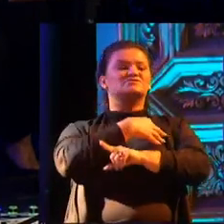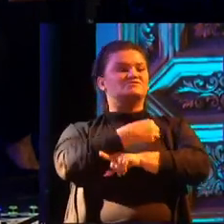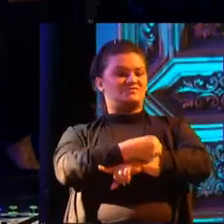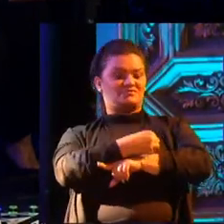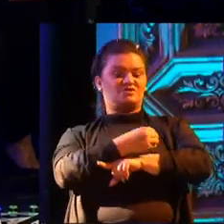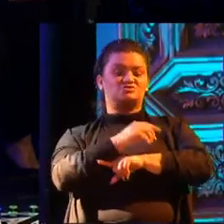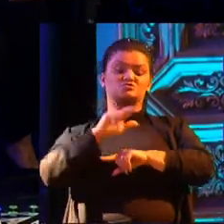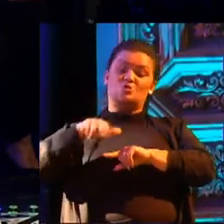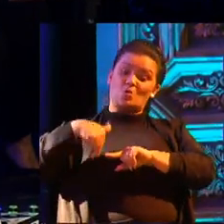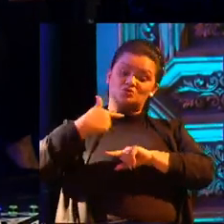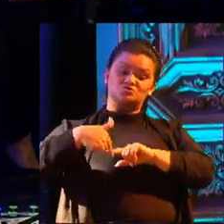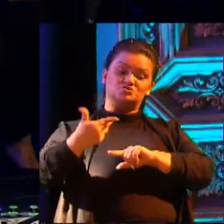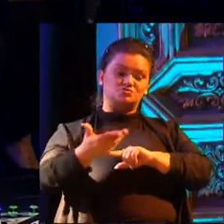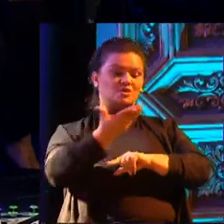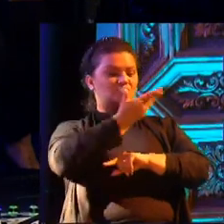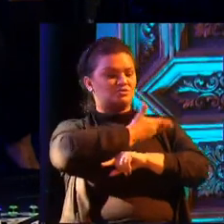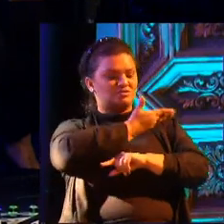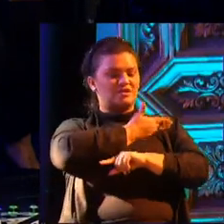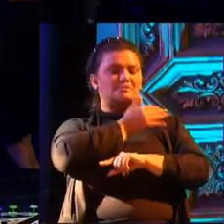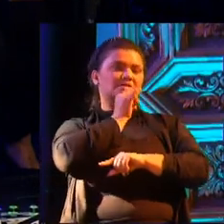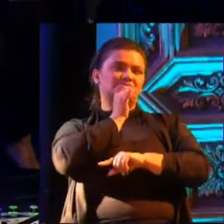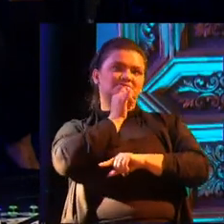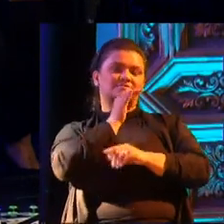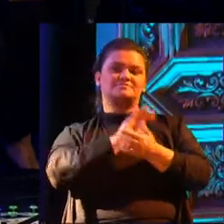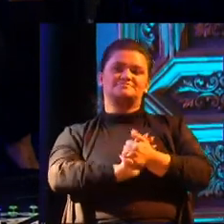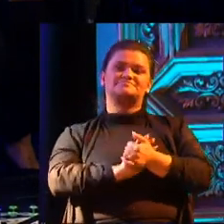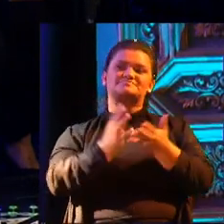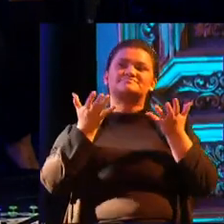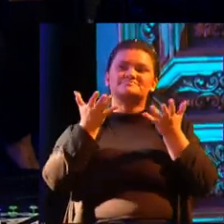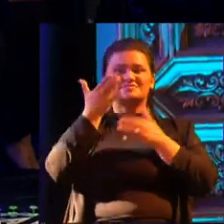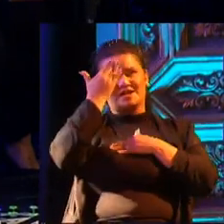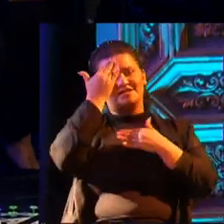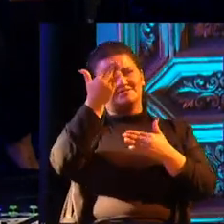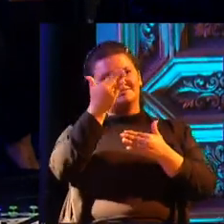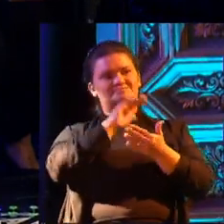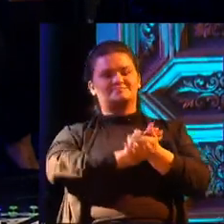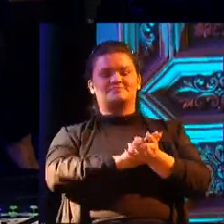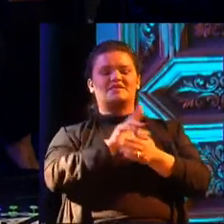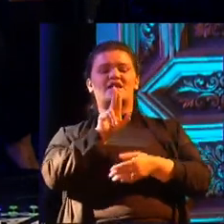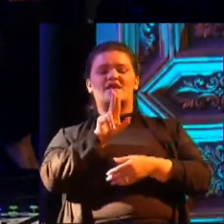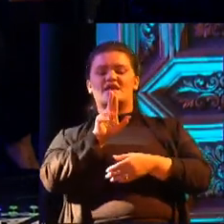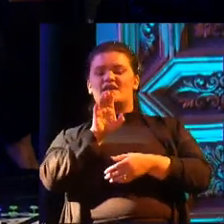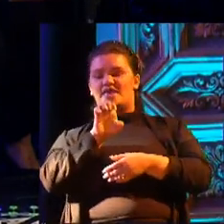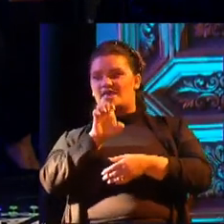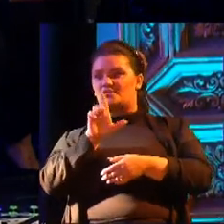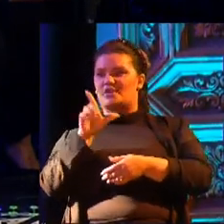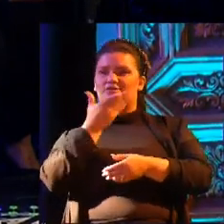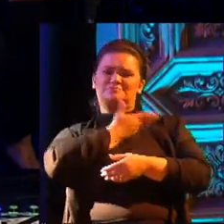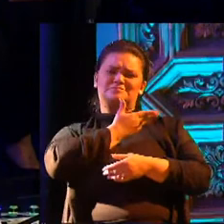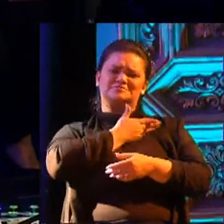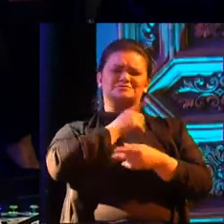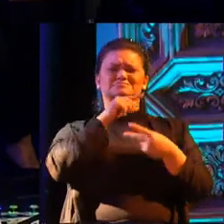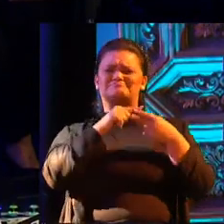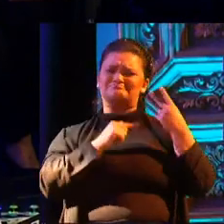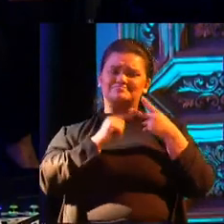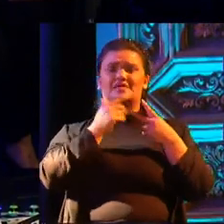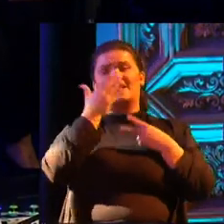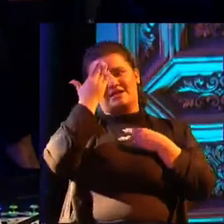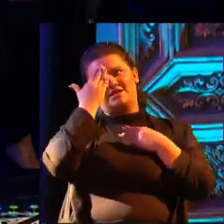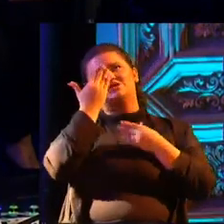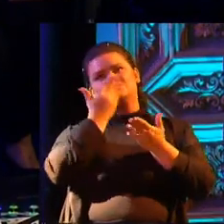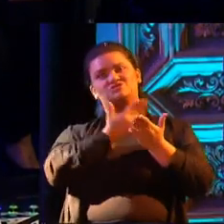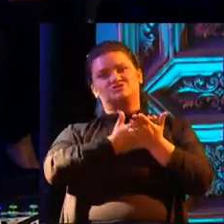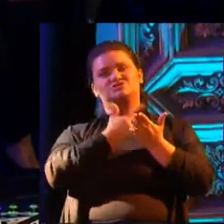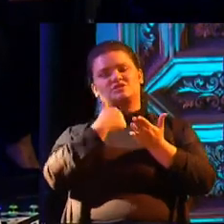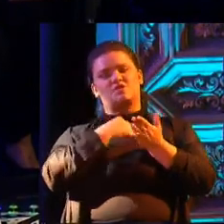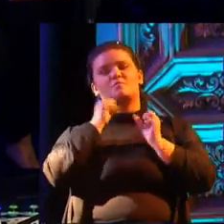nossos amigos, por exemplo, que eu queria também agradecer nesse momento, Eduardo Dias e Walter Freitas, que acreditaram que eu